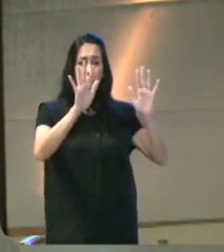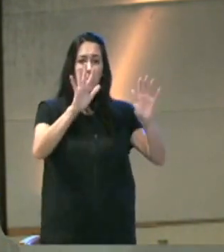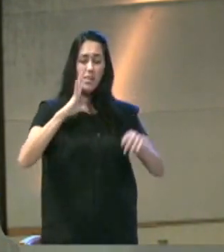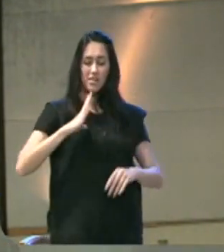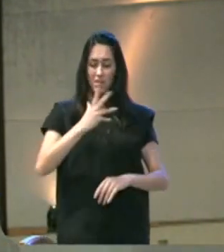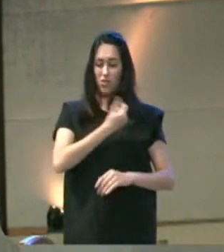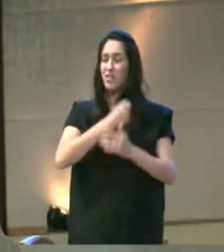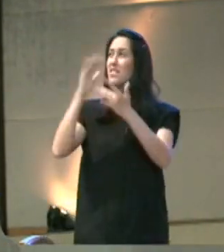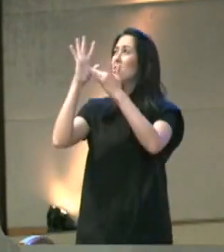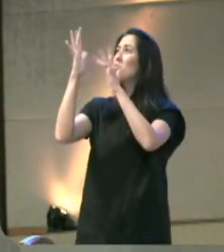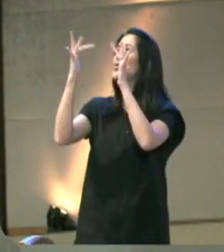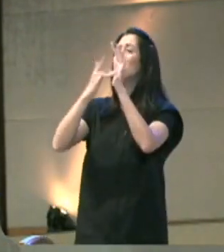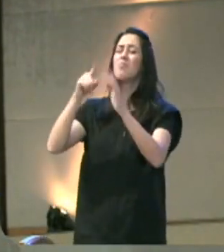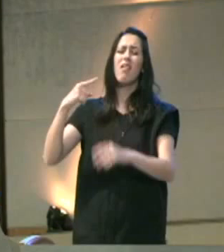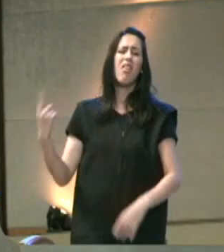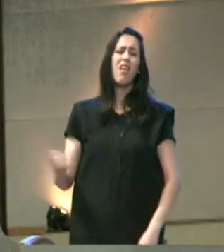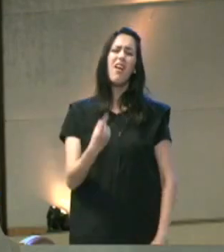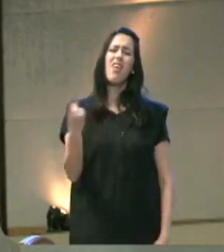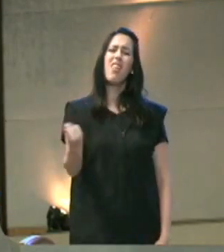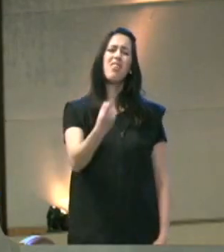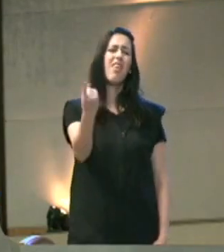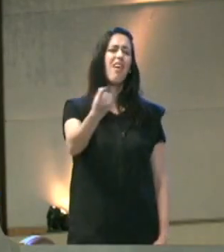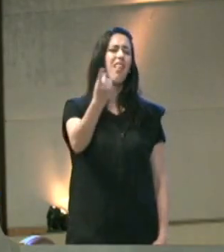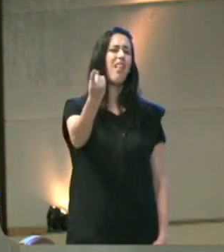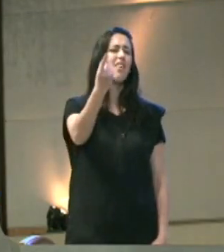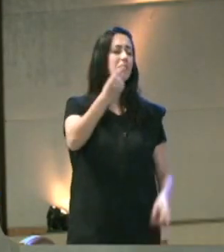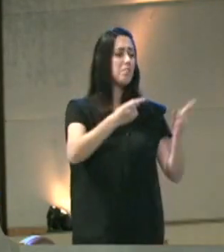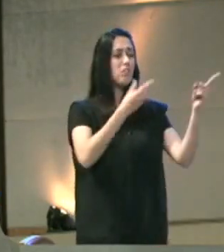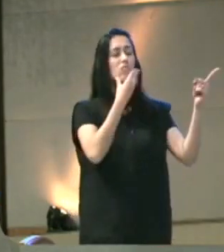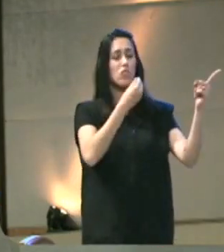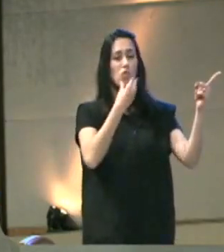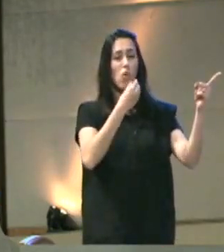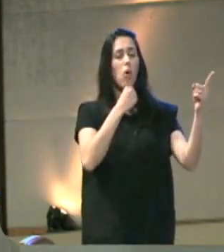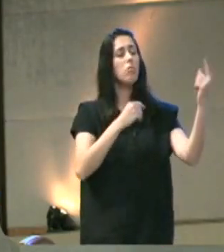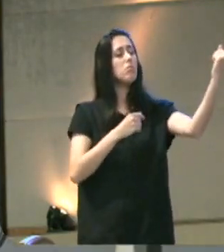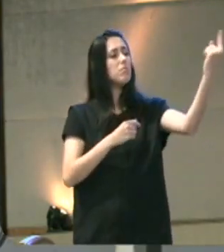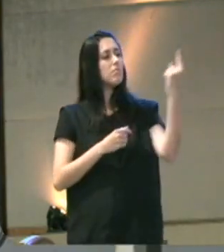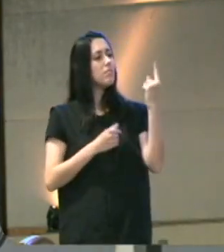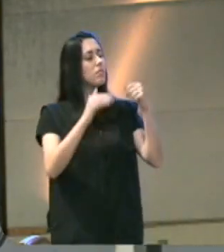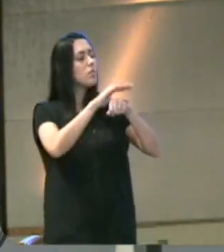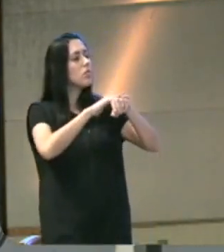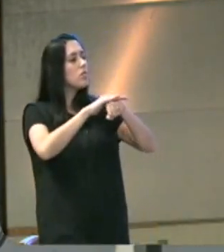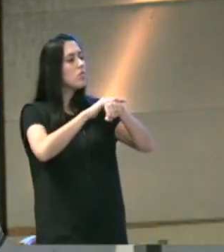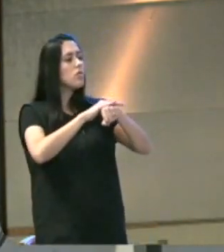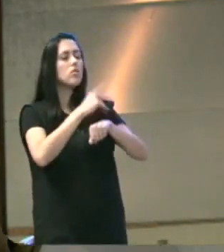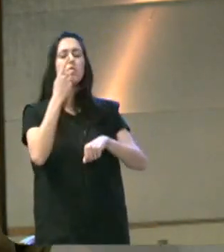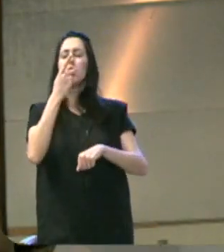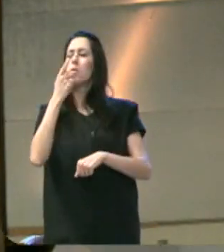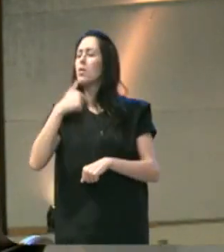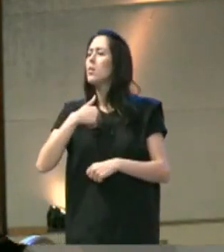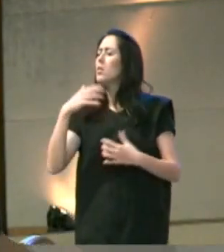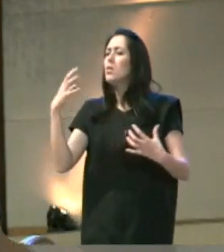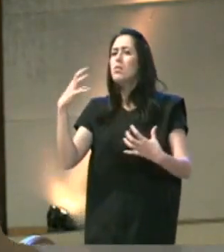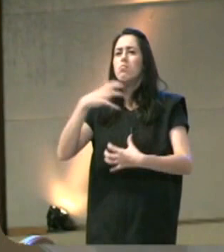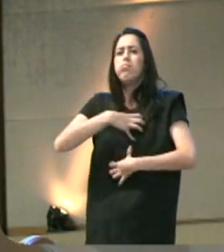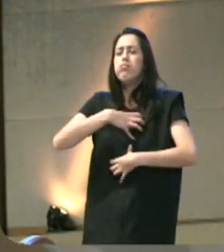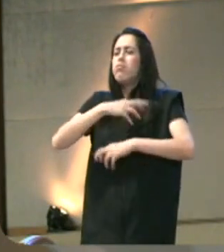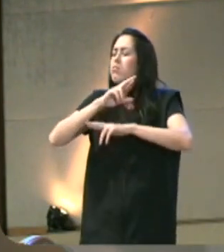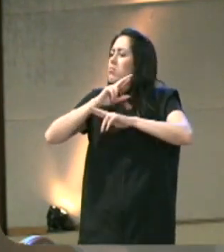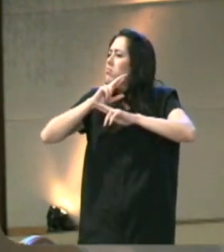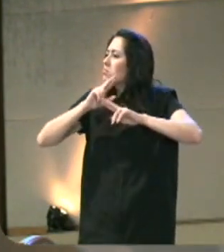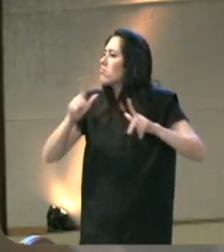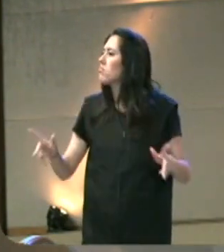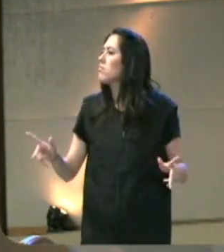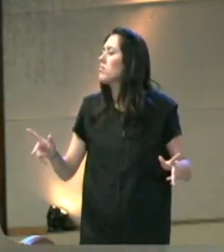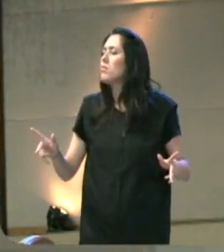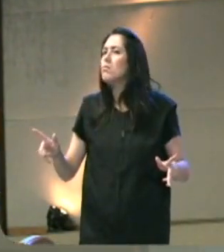é eterna. E aquele homem veio conversar comigo diferente, dizendo assim: eu tive uma experiência que eu não sei explicar. Aconteceu algo